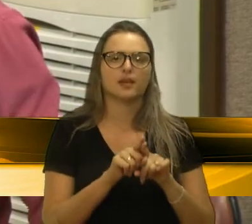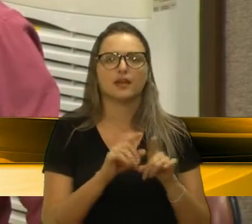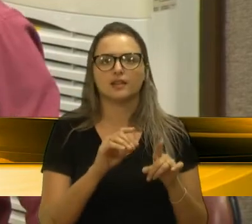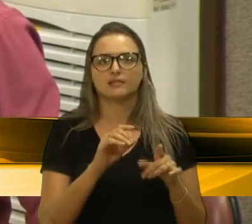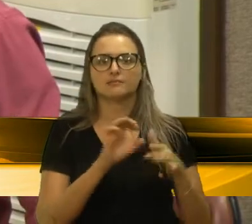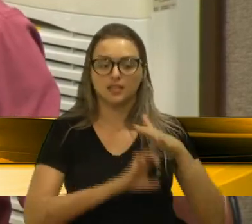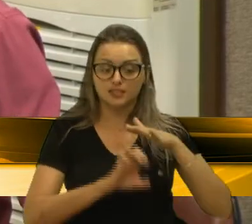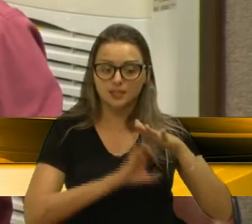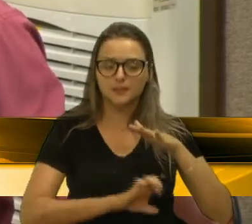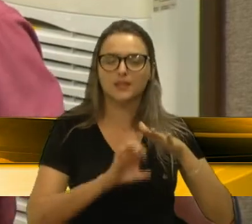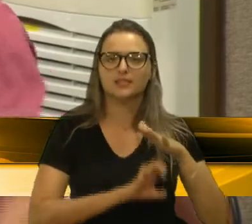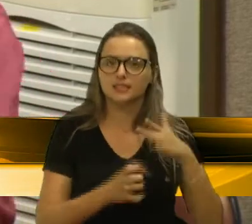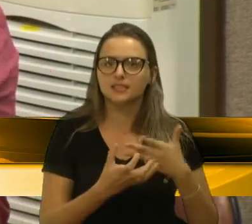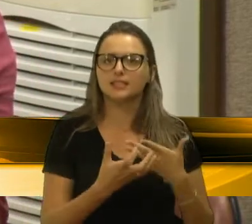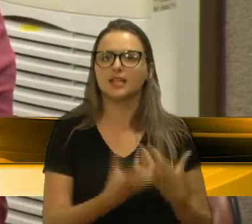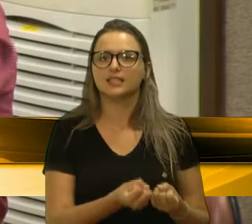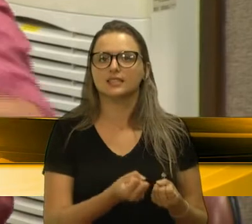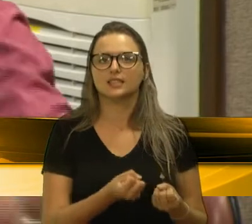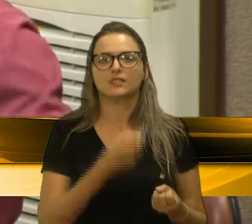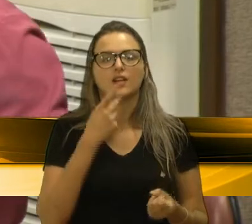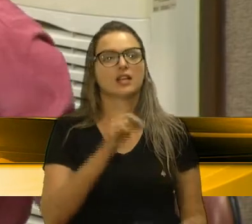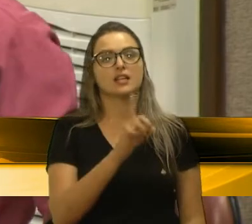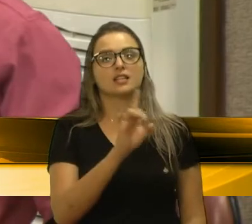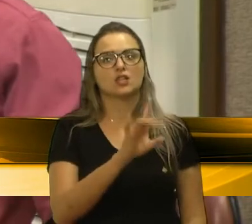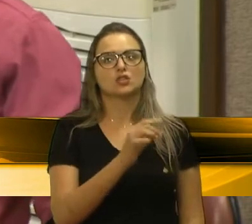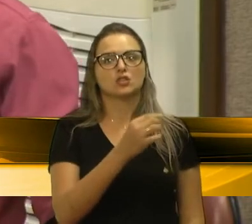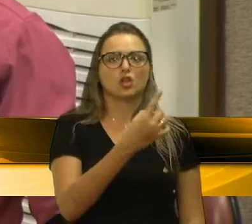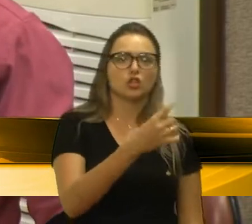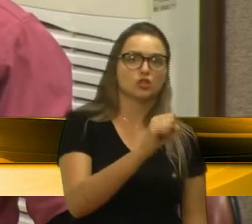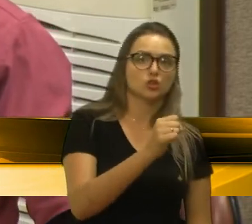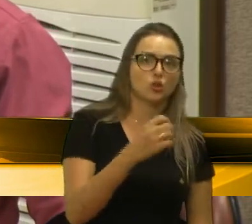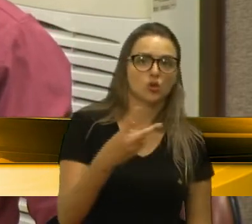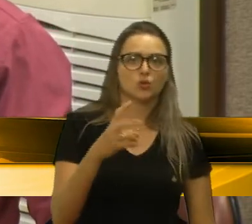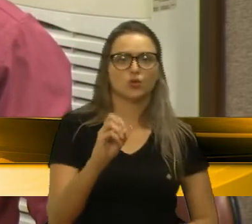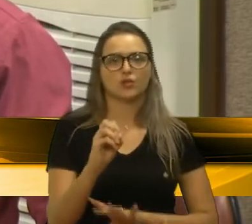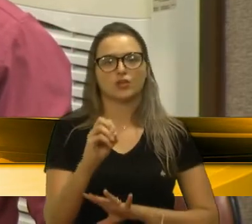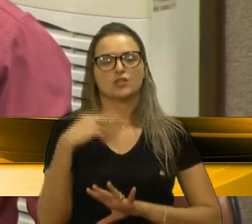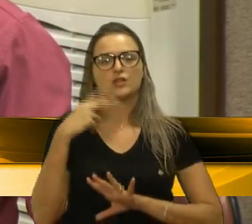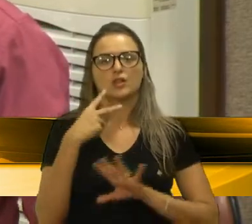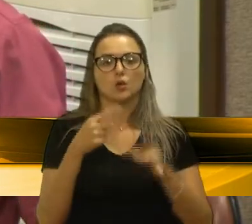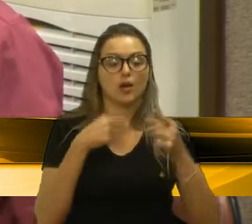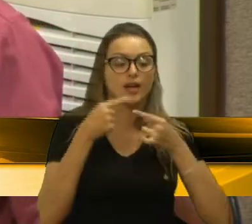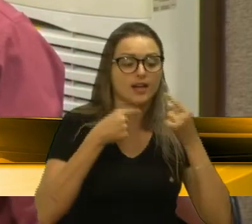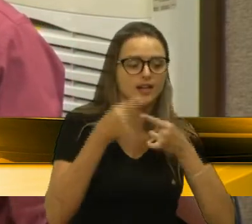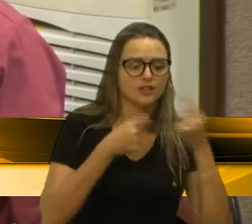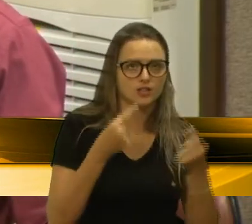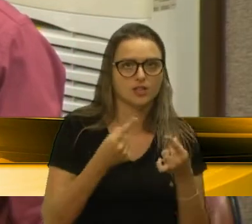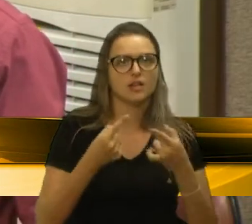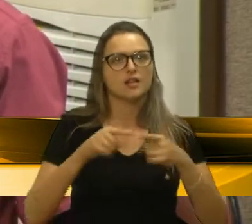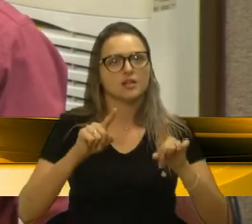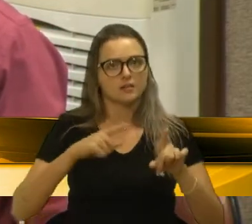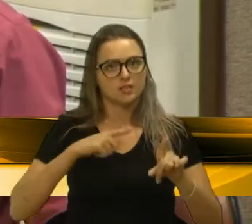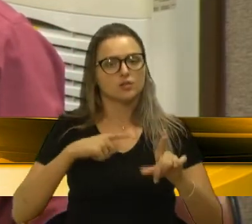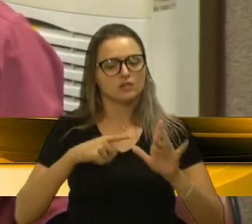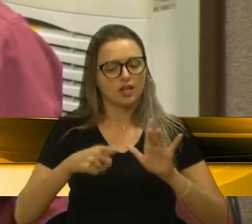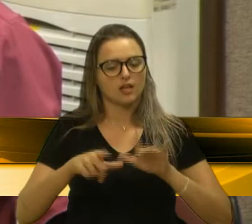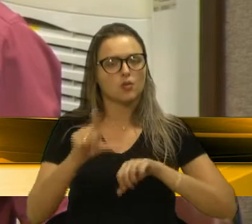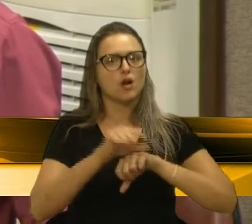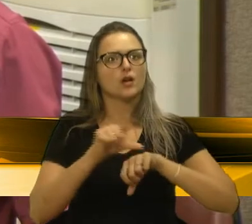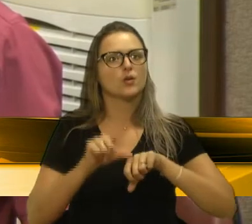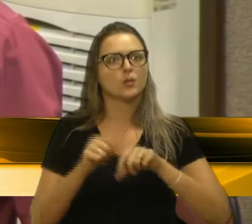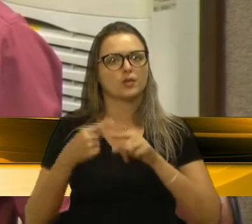não deixe para 18 20 vereadores aqui também levar a crítica mas eu saio na rua e tem mais argumentos porque eu voltei